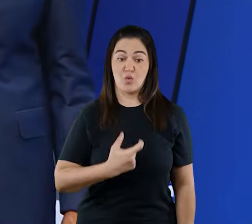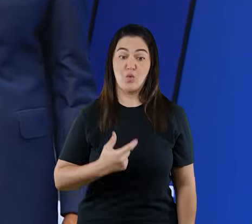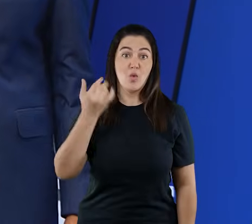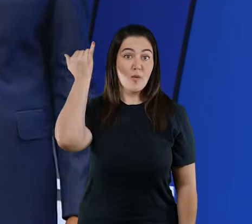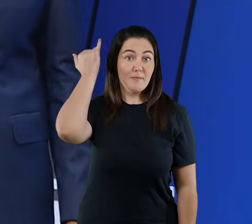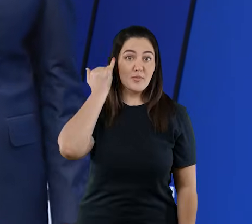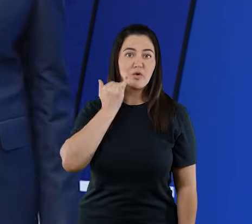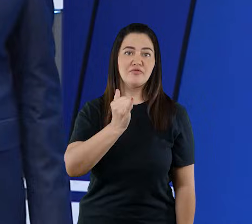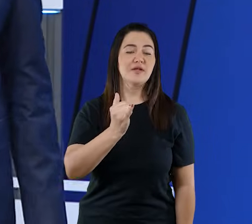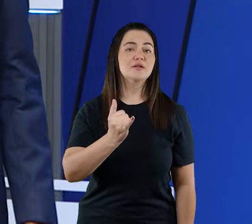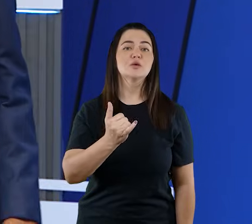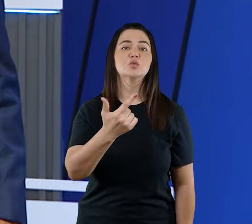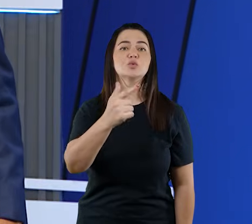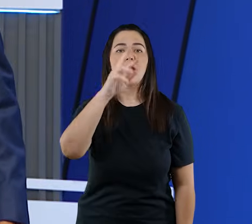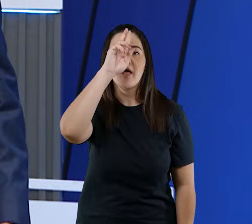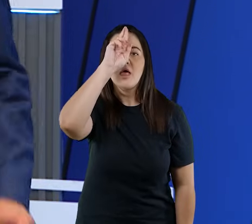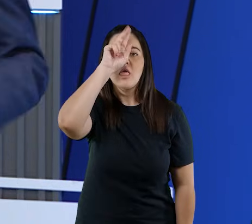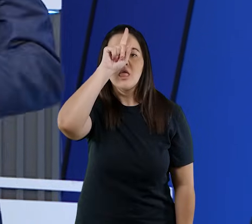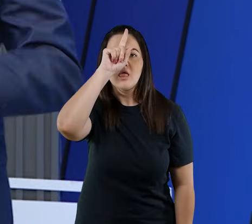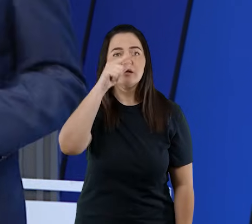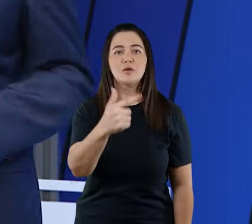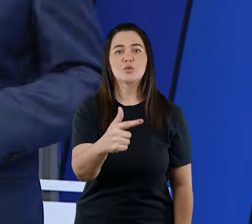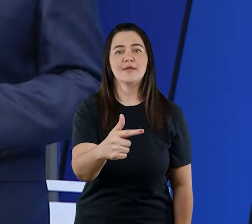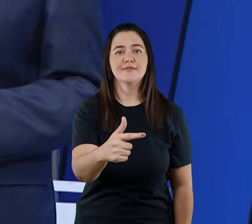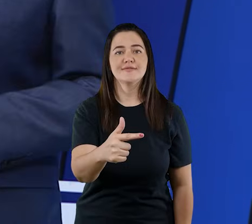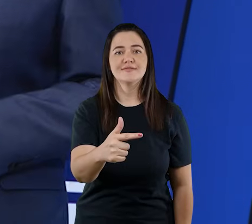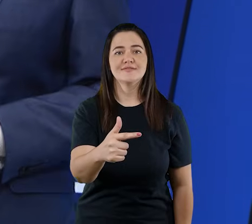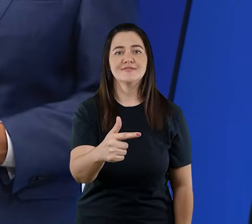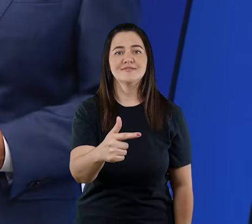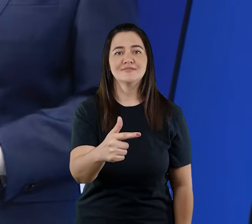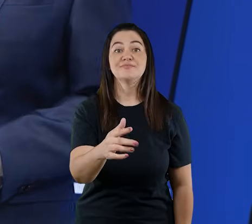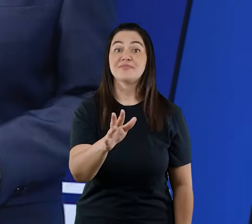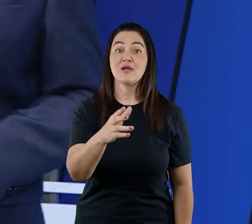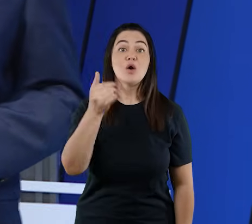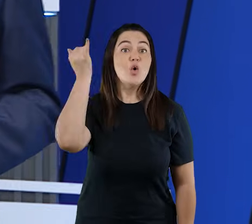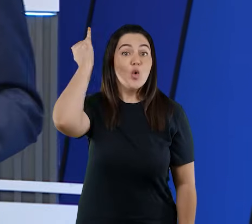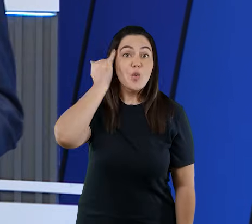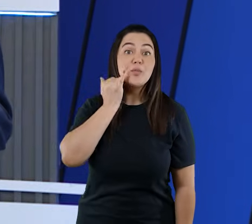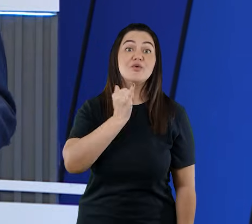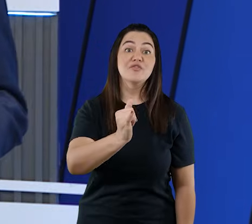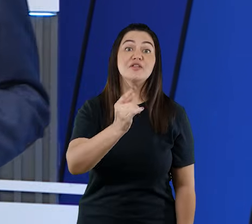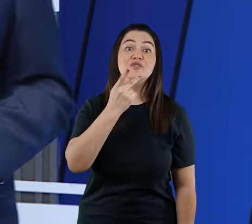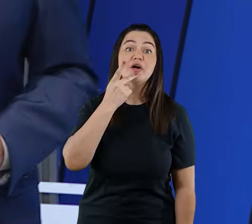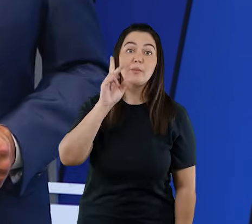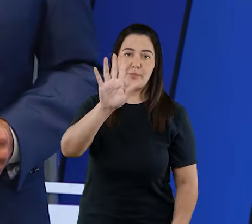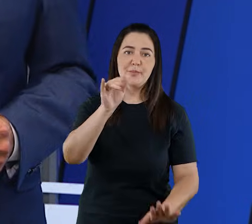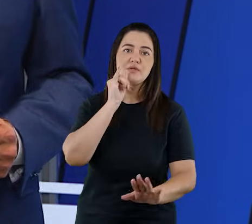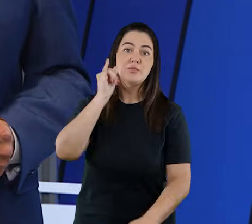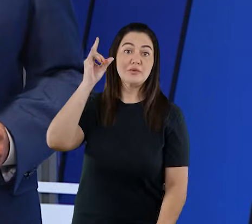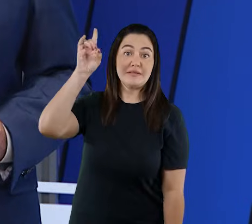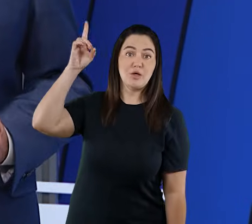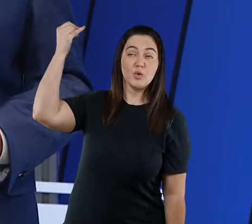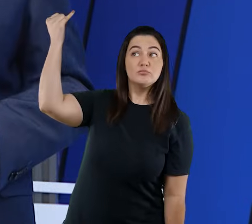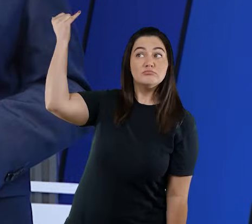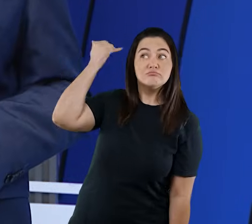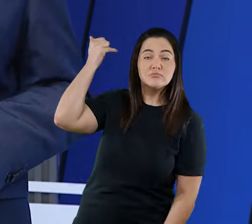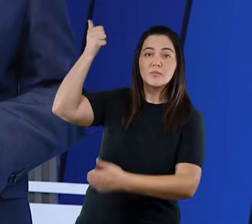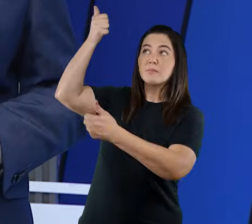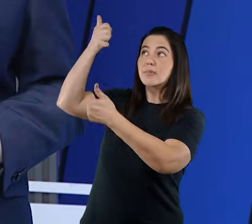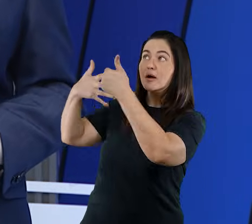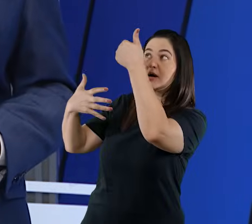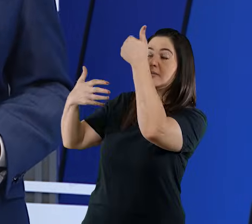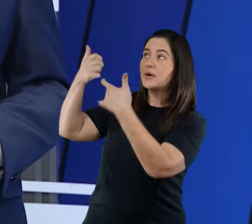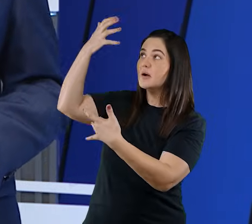profeta não se engana naquilo que fala. O profeta, ele afirma claramente aquilo que